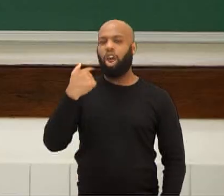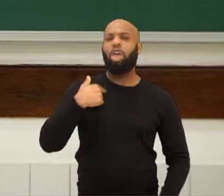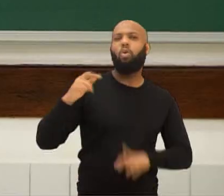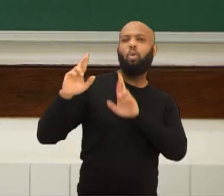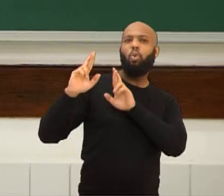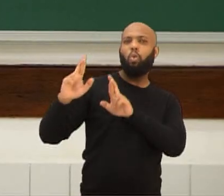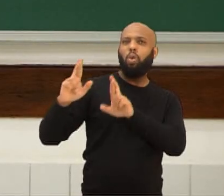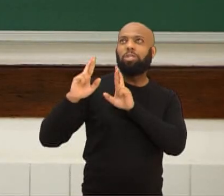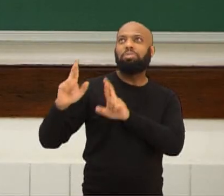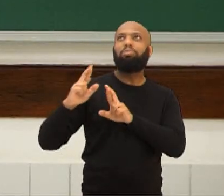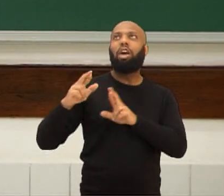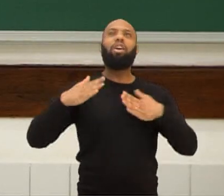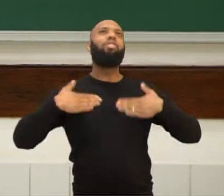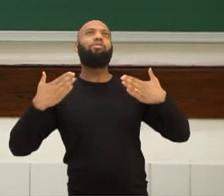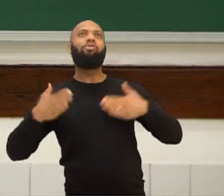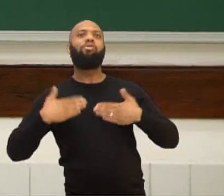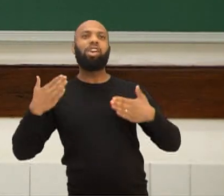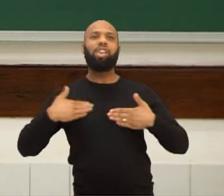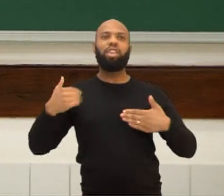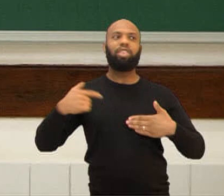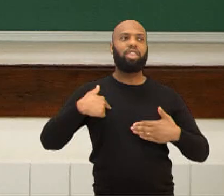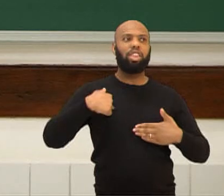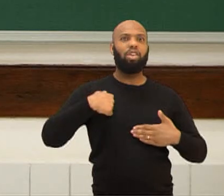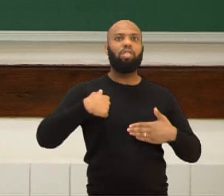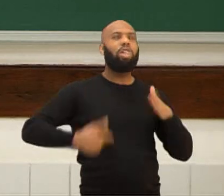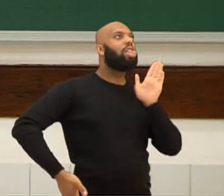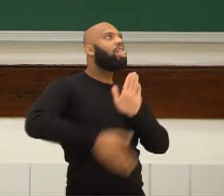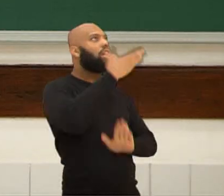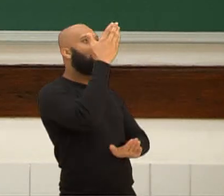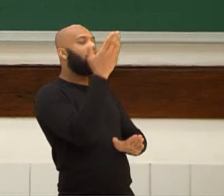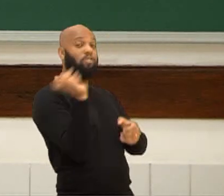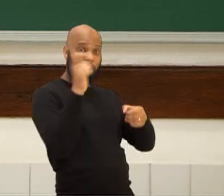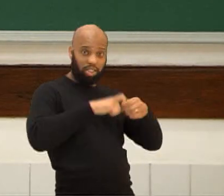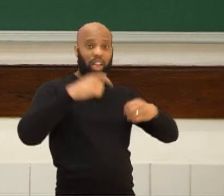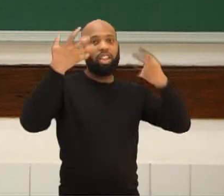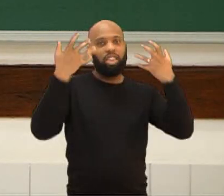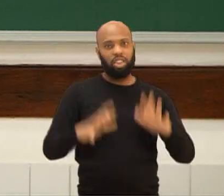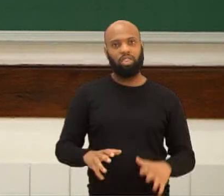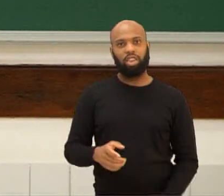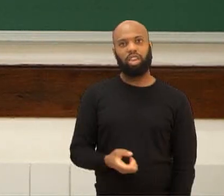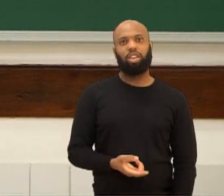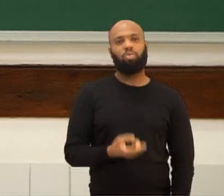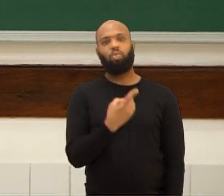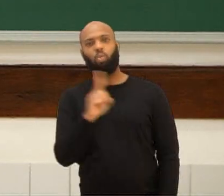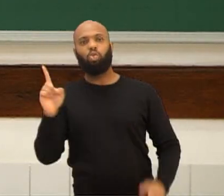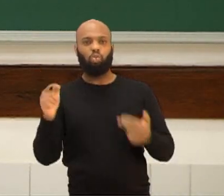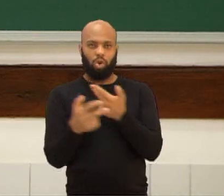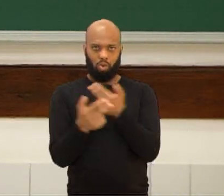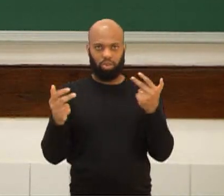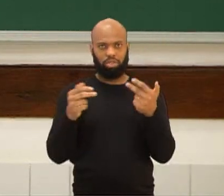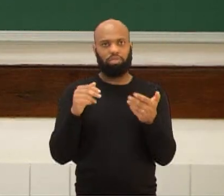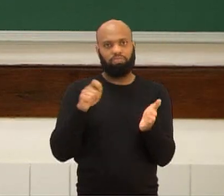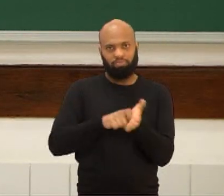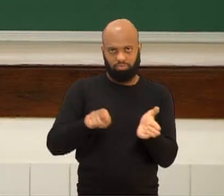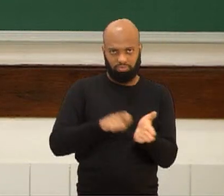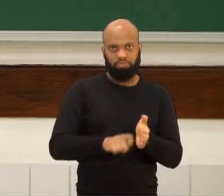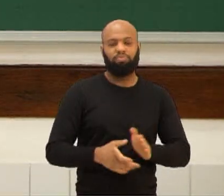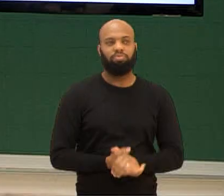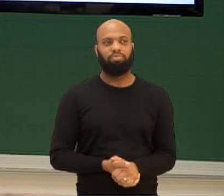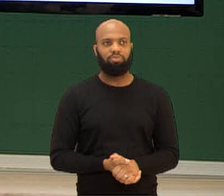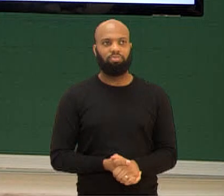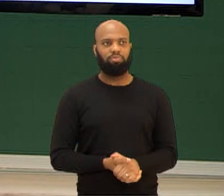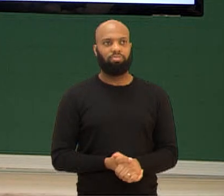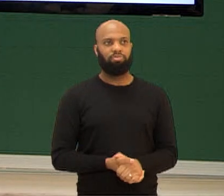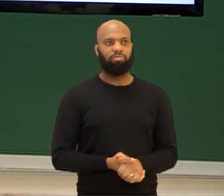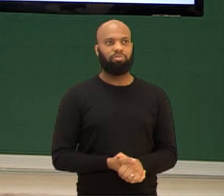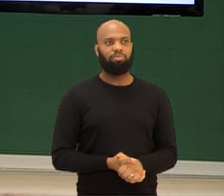espero alegre a partida e eu espero que eu não volte nunca mais. Foi a última coisa que ela escreveu no diário. A ver,